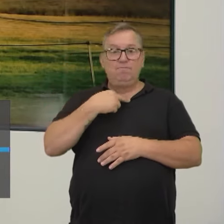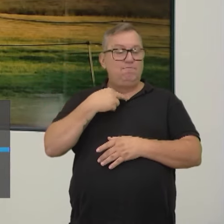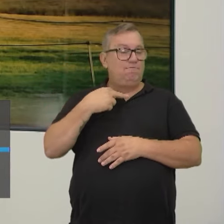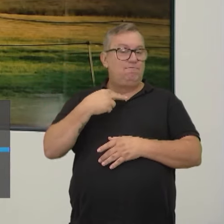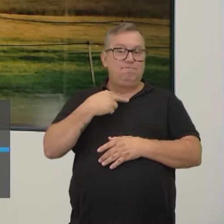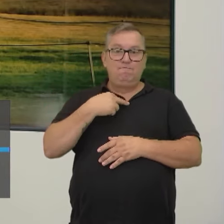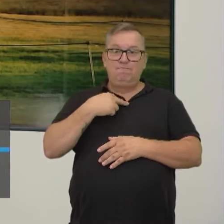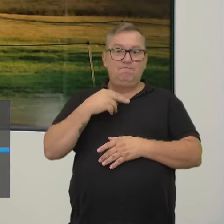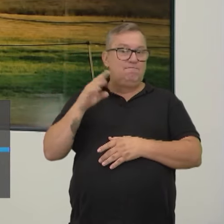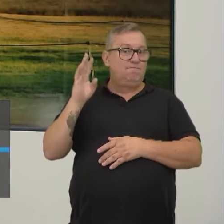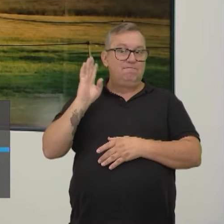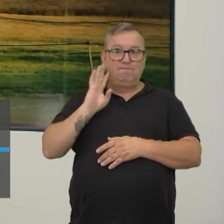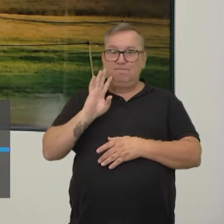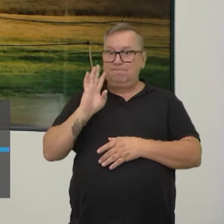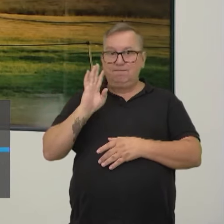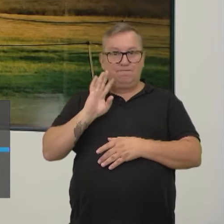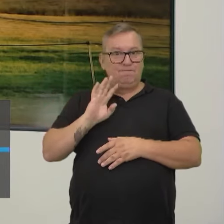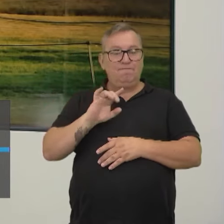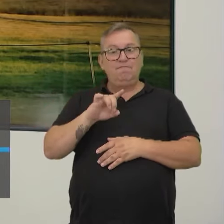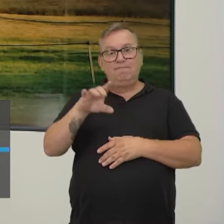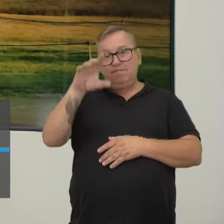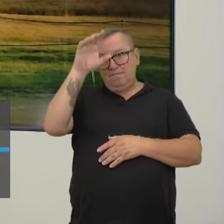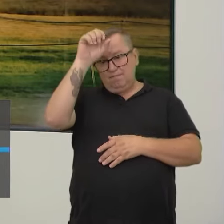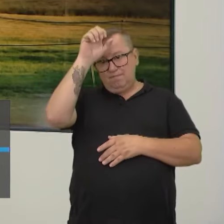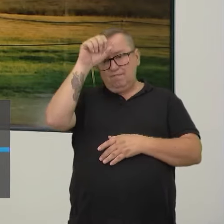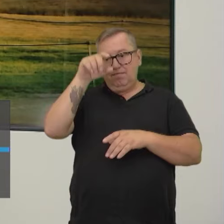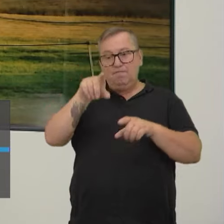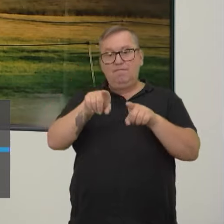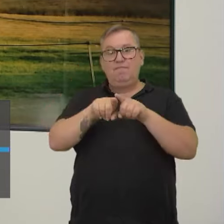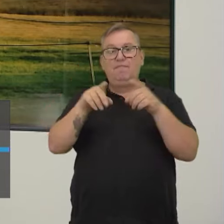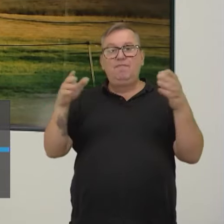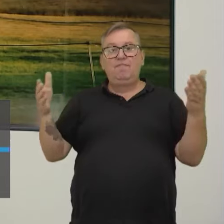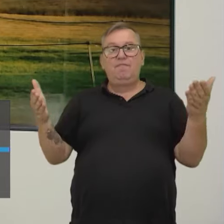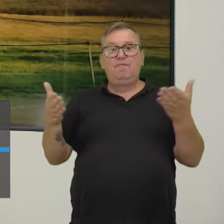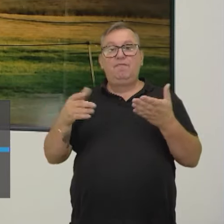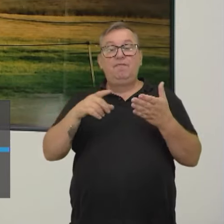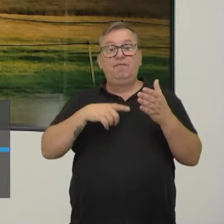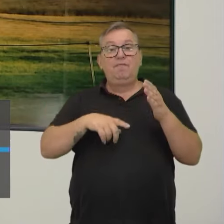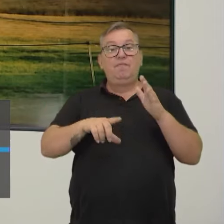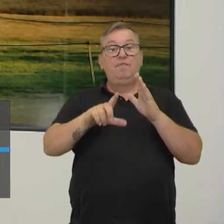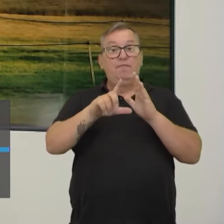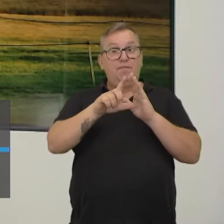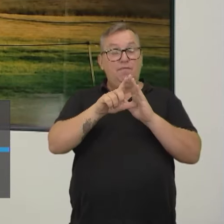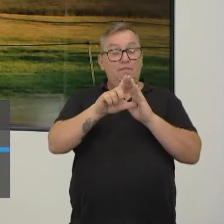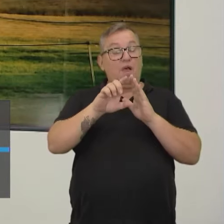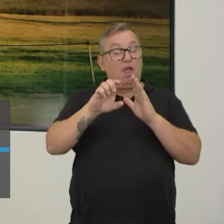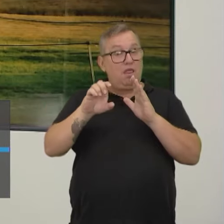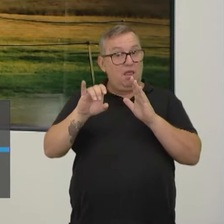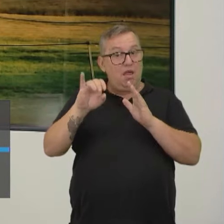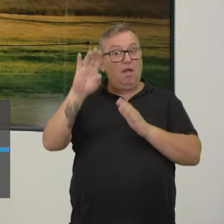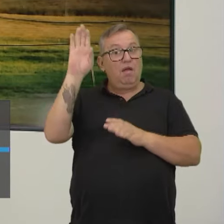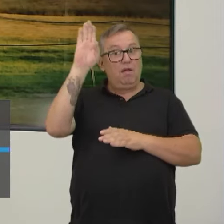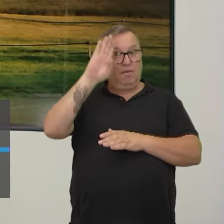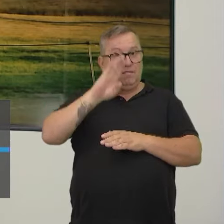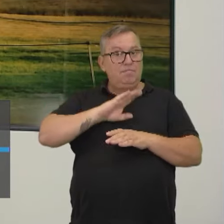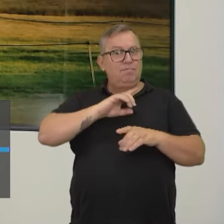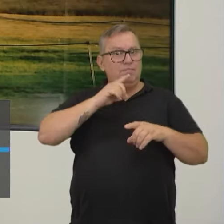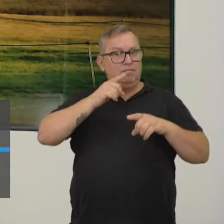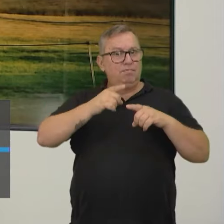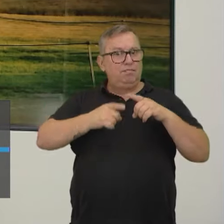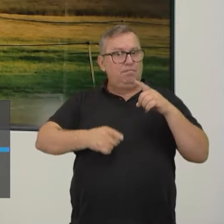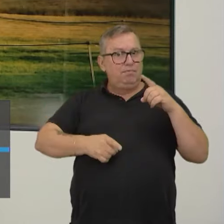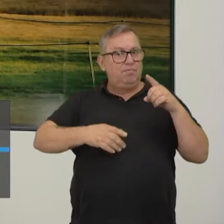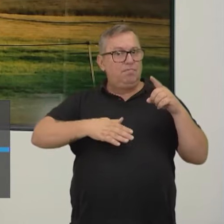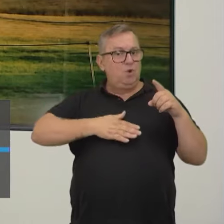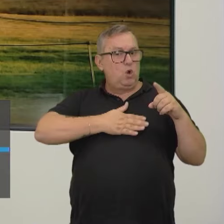que não é algo legal. E vocês aprenderam também que hoje nós temos uma lei no Brasil que proíbe a intolerância